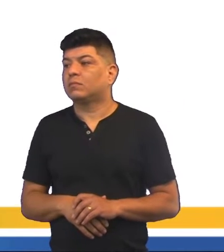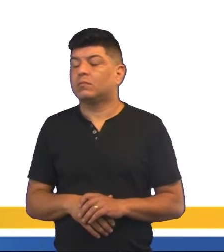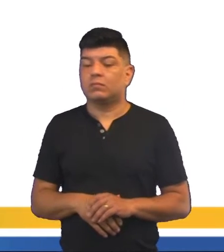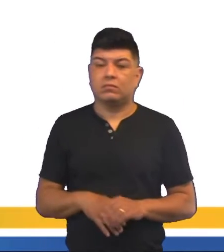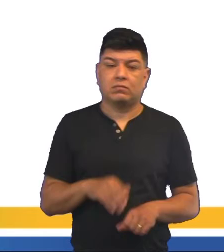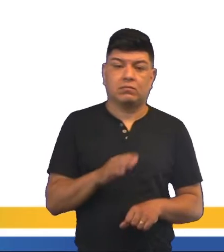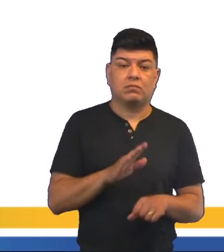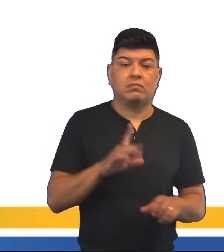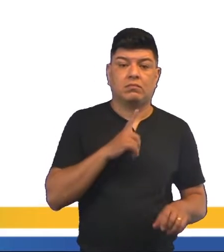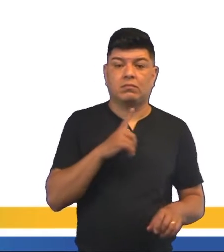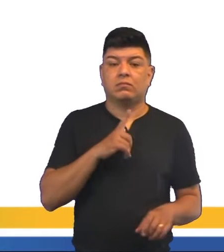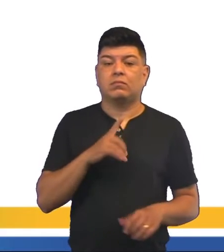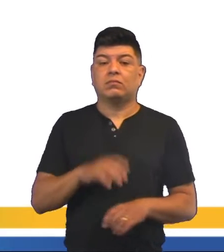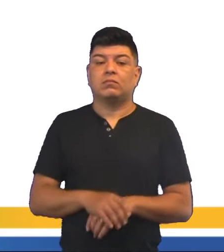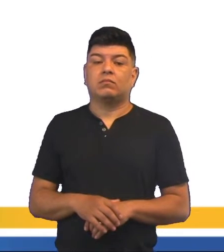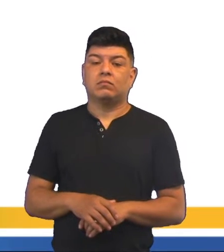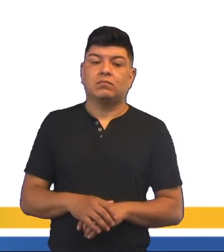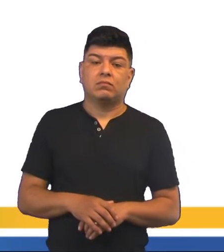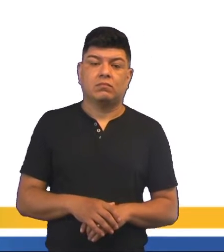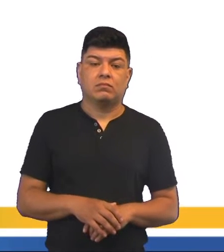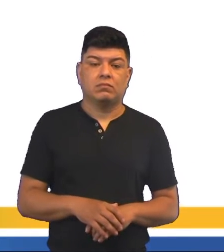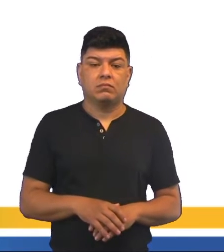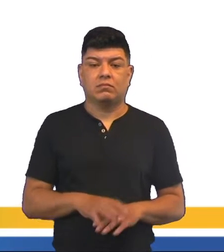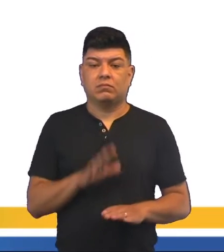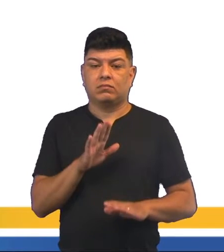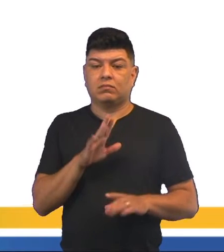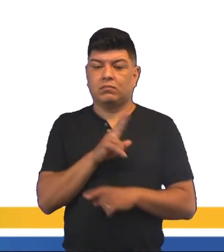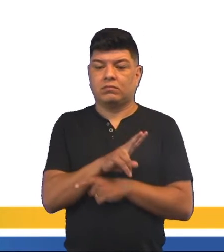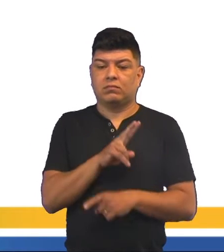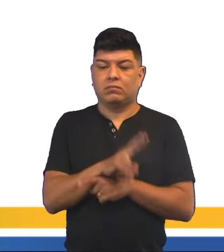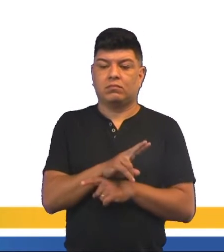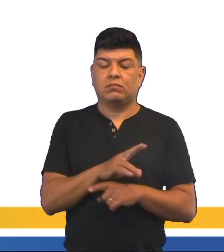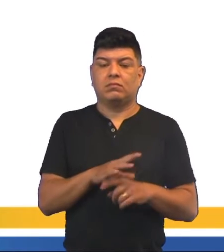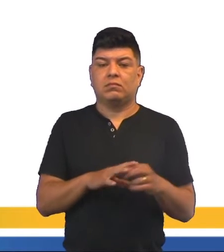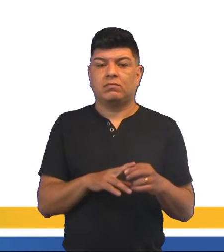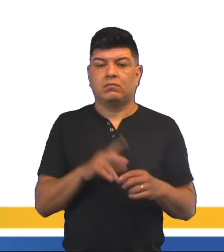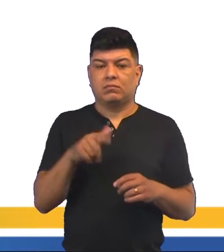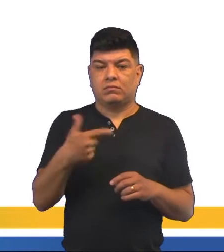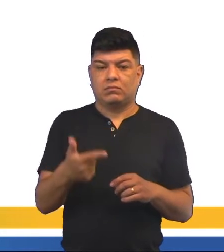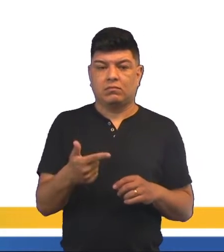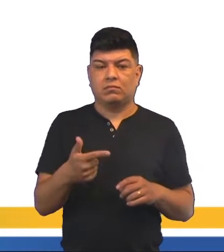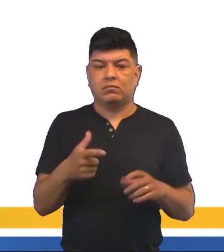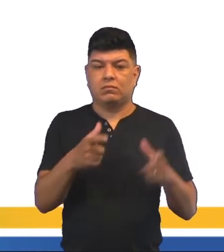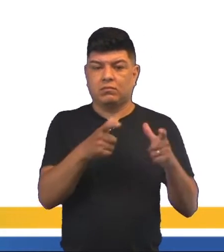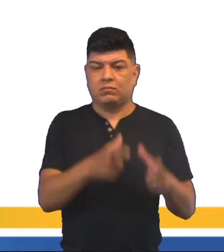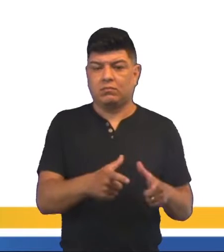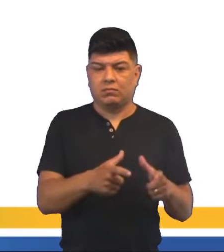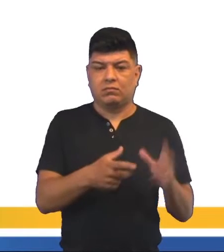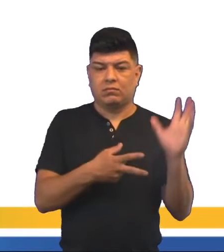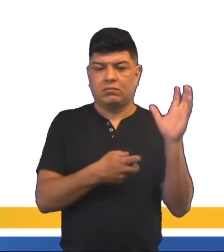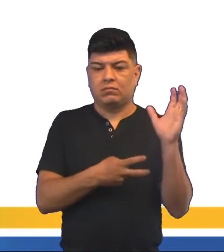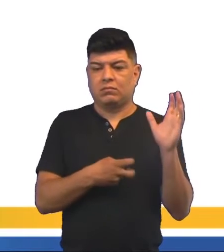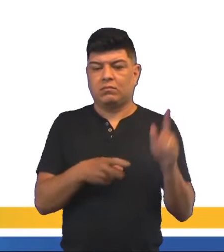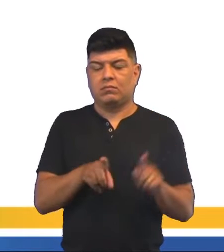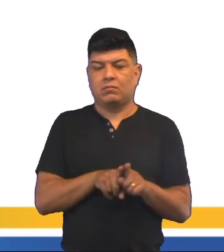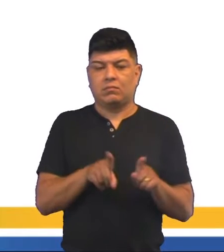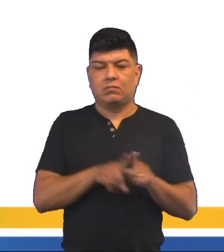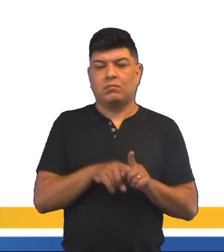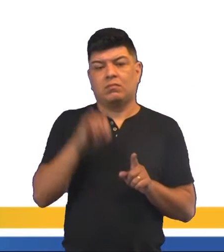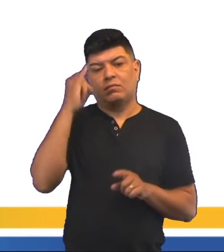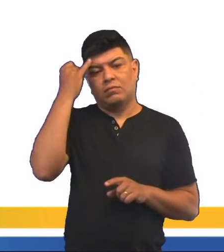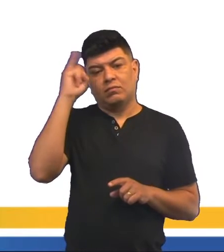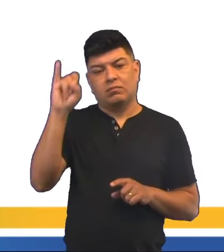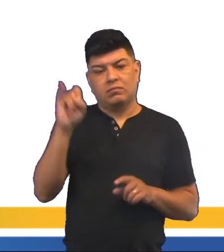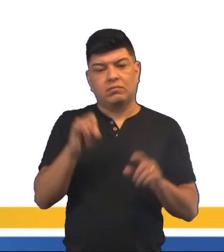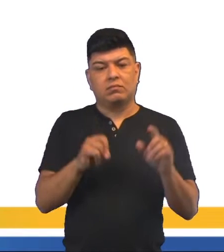Uma dessas ações, né, foram a defesa, né, e a criação, posteriormente, né, das reservas extrativistas. A ideia